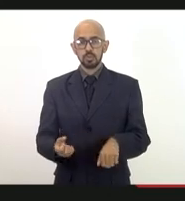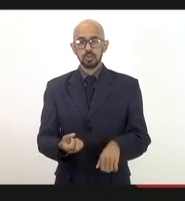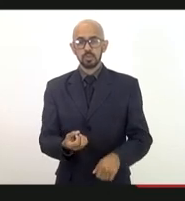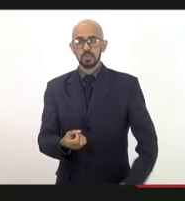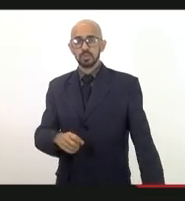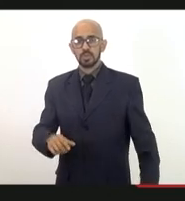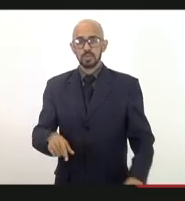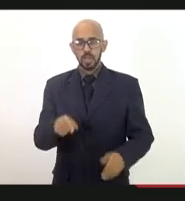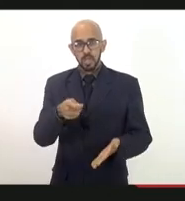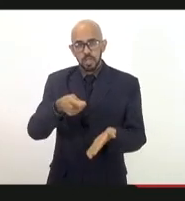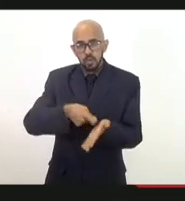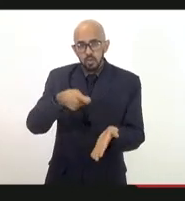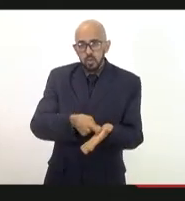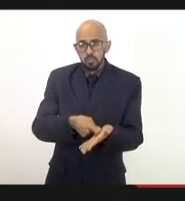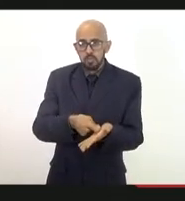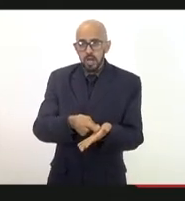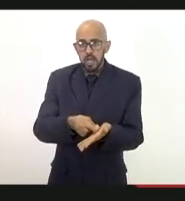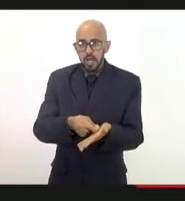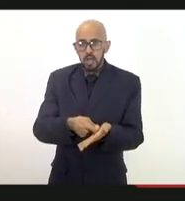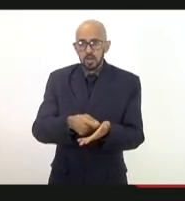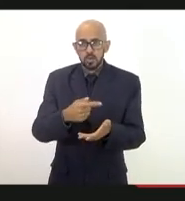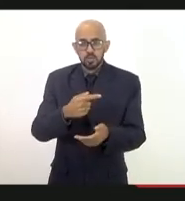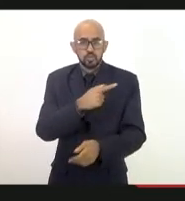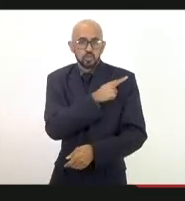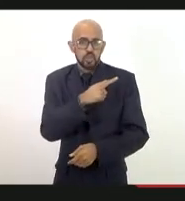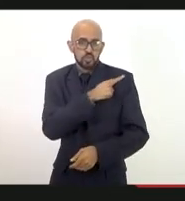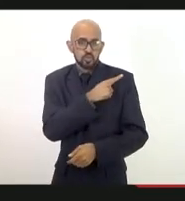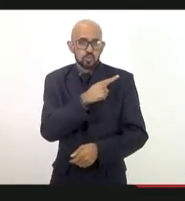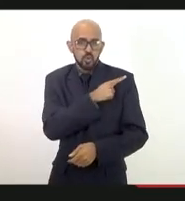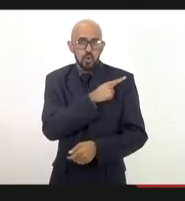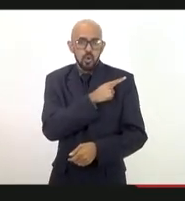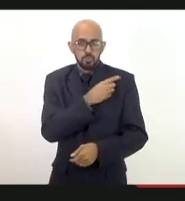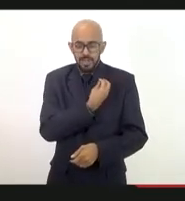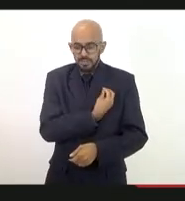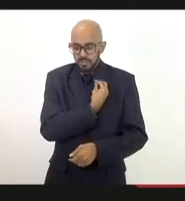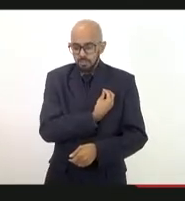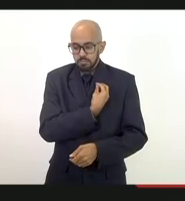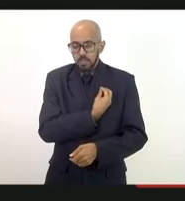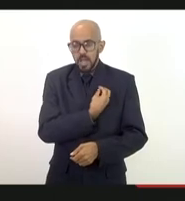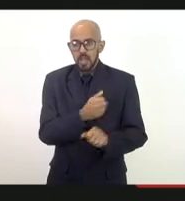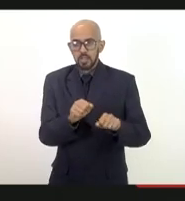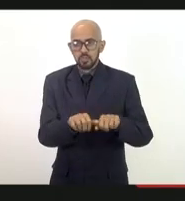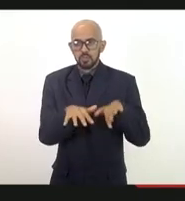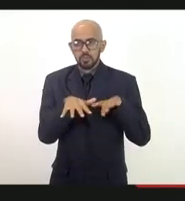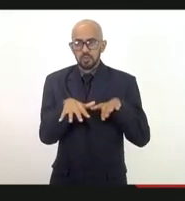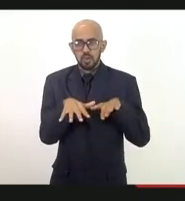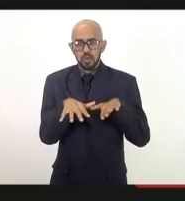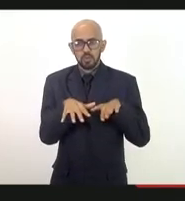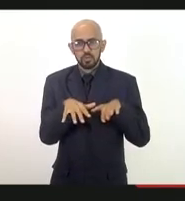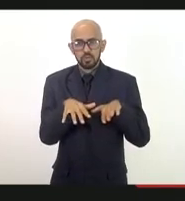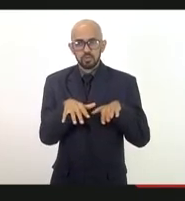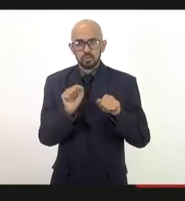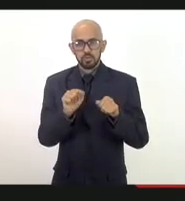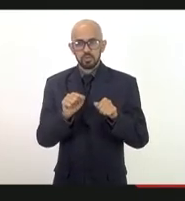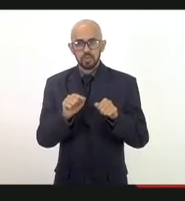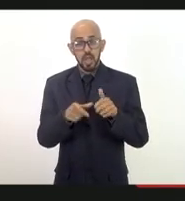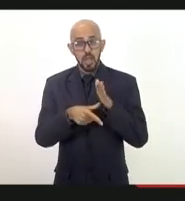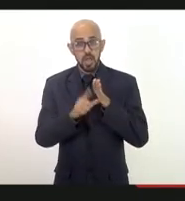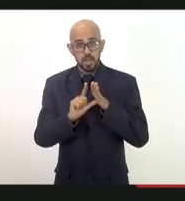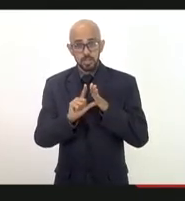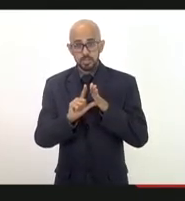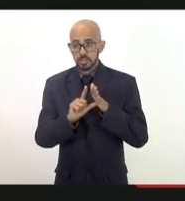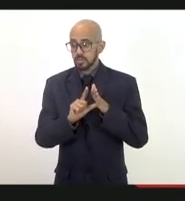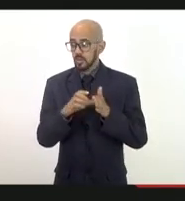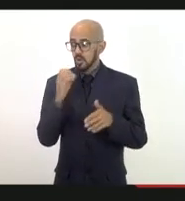e cobrar do gestor, fazer todas as tratativas, participar de todos os fóruns, cobrar os gestores. Antes, é óbvio, né,